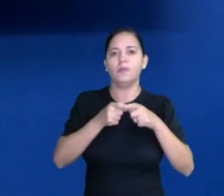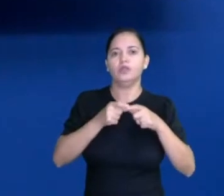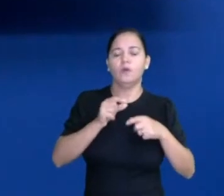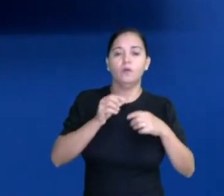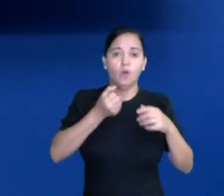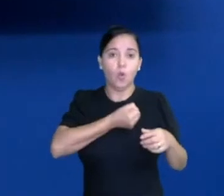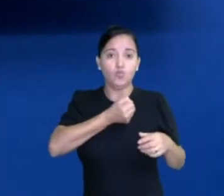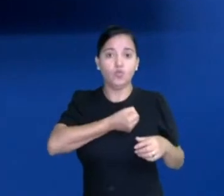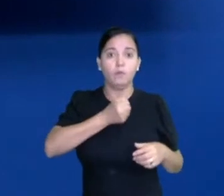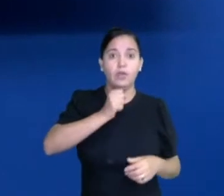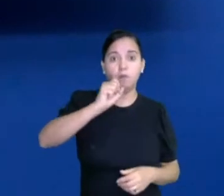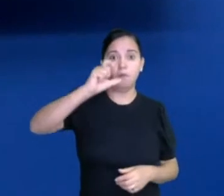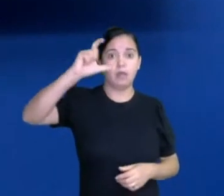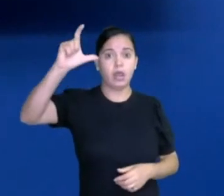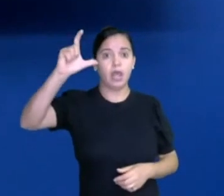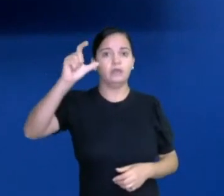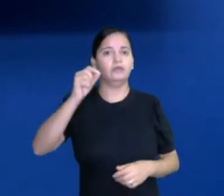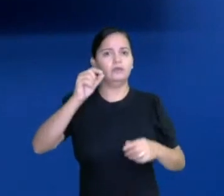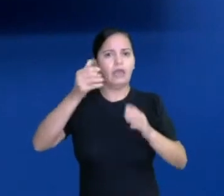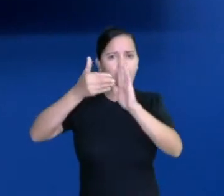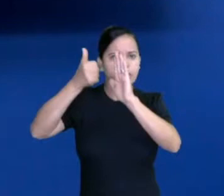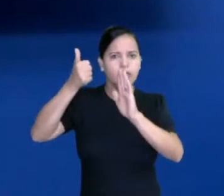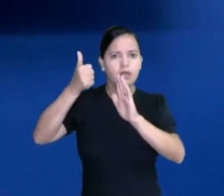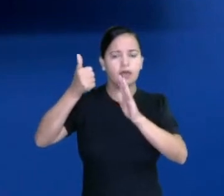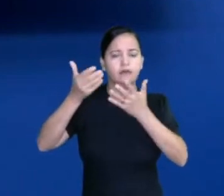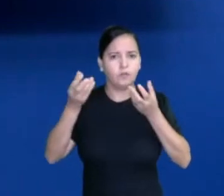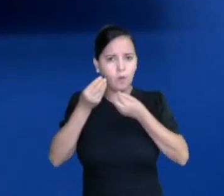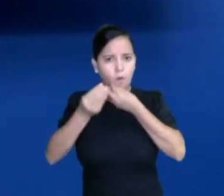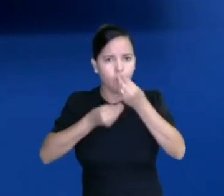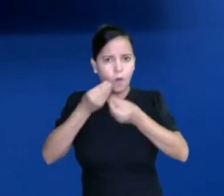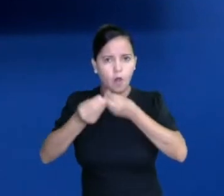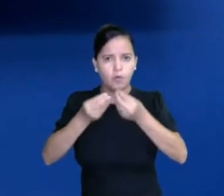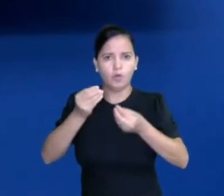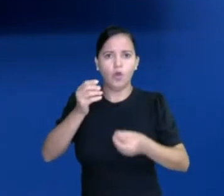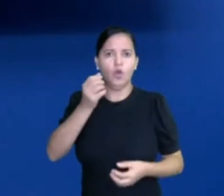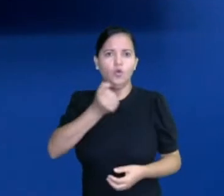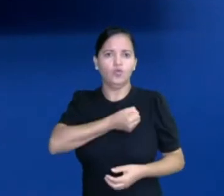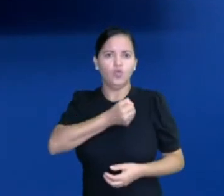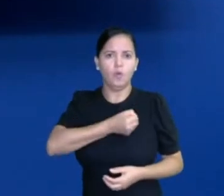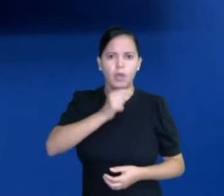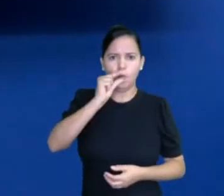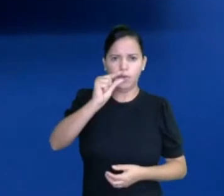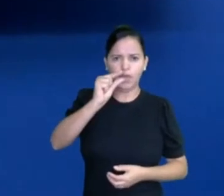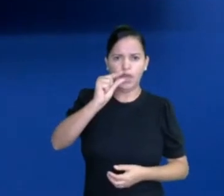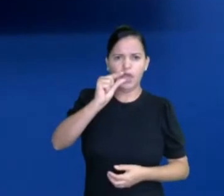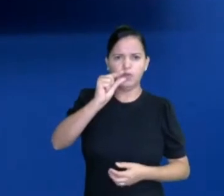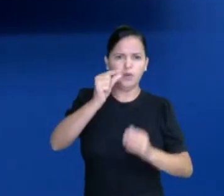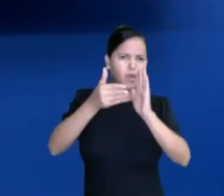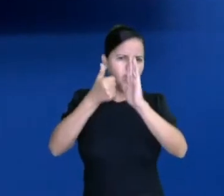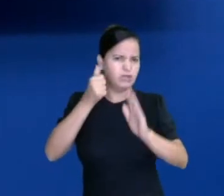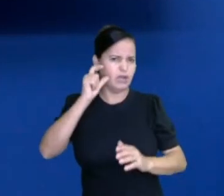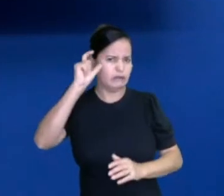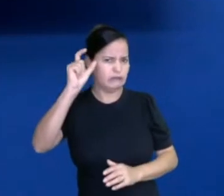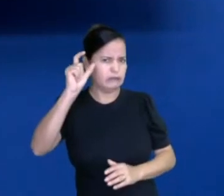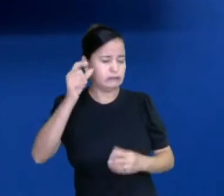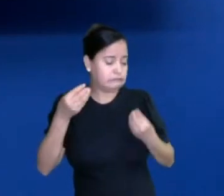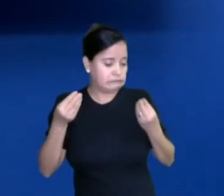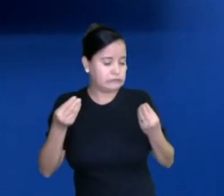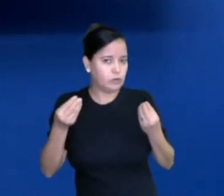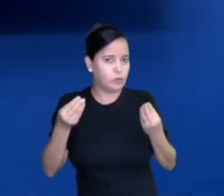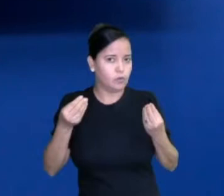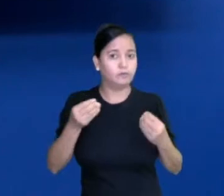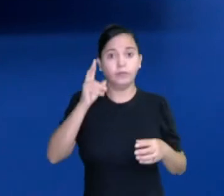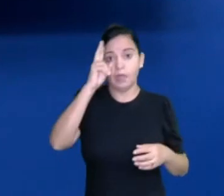existe isso. Existe sim o conjunto dos números inteiros, que lá tá. Lembra lá da conta no negativo,